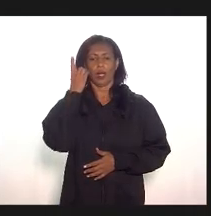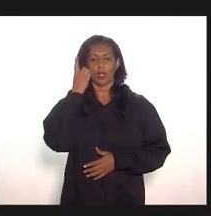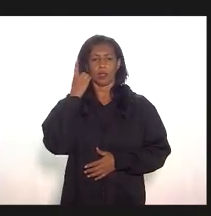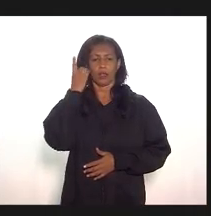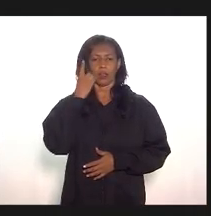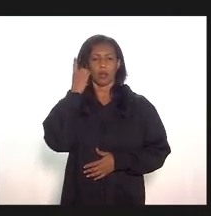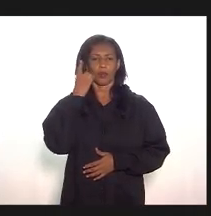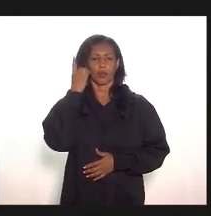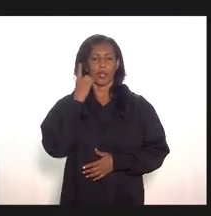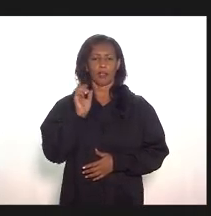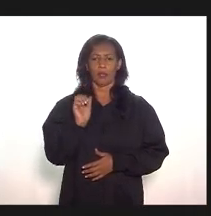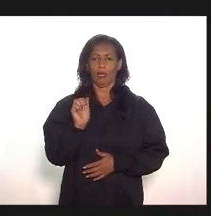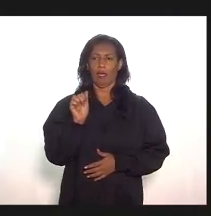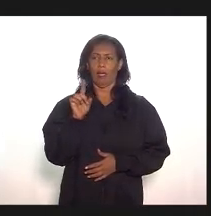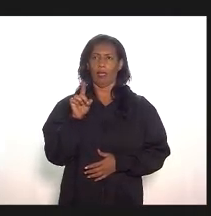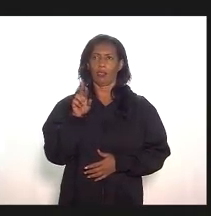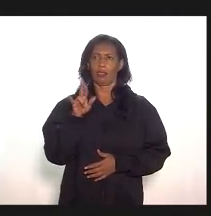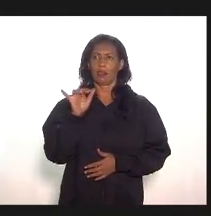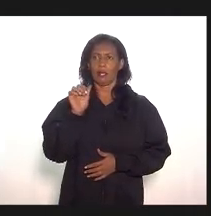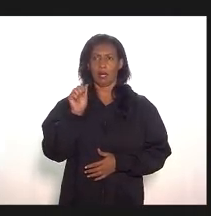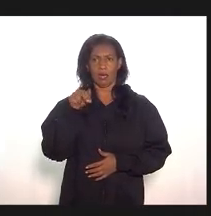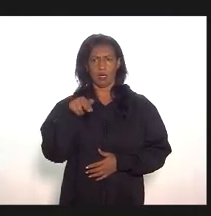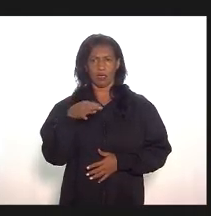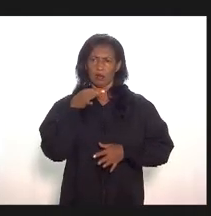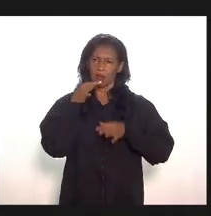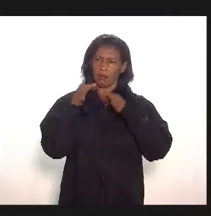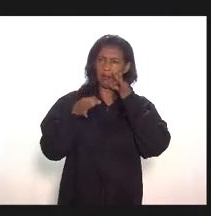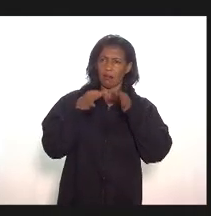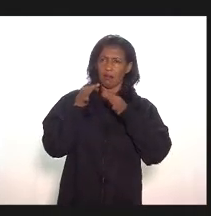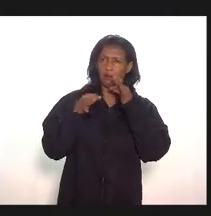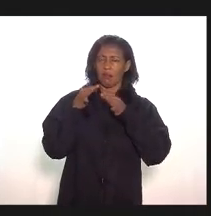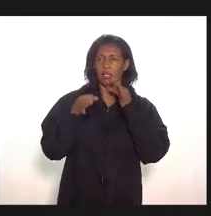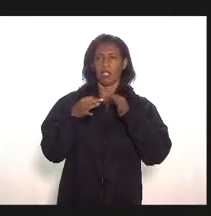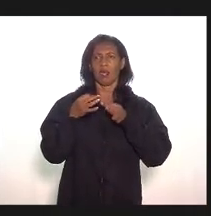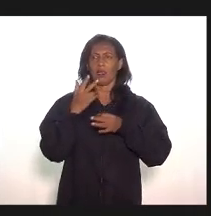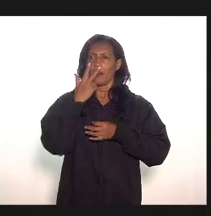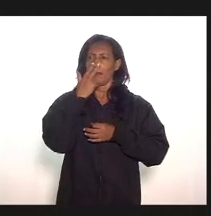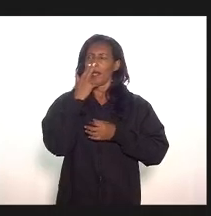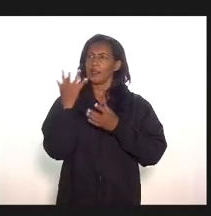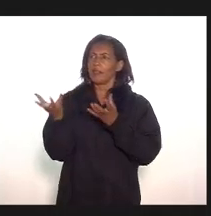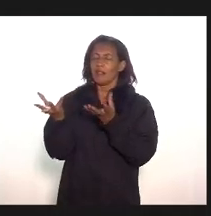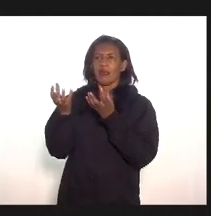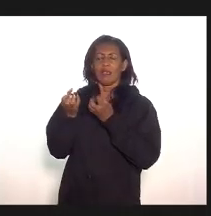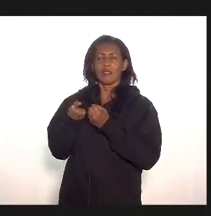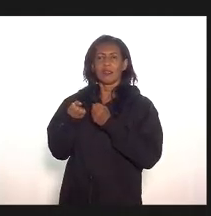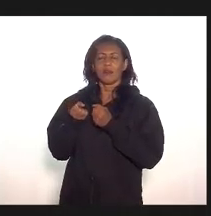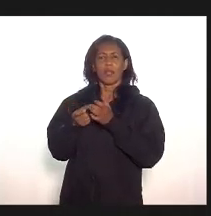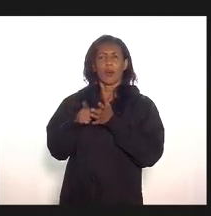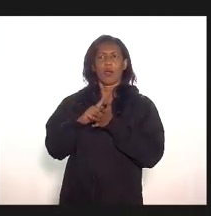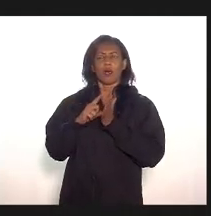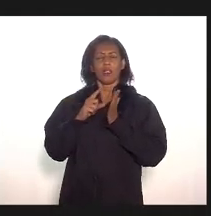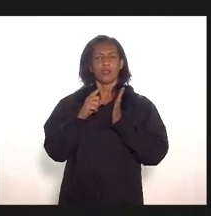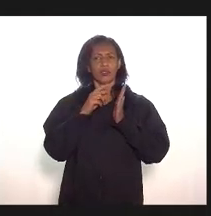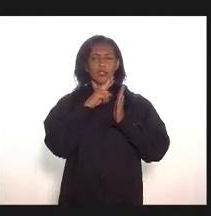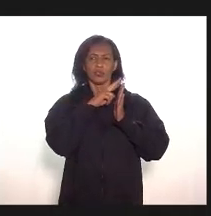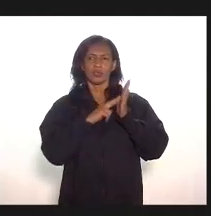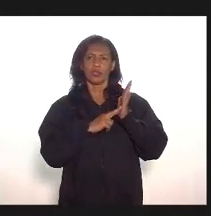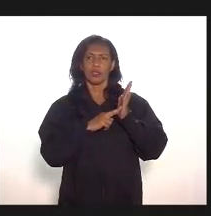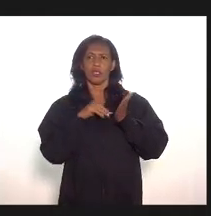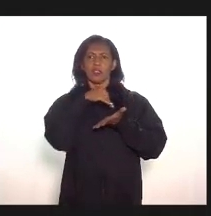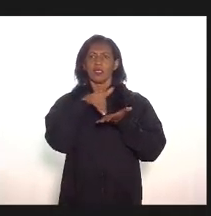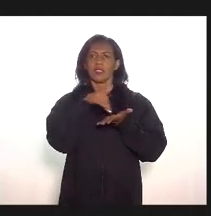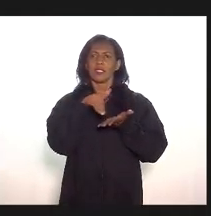mas o termo que a Vossa Excelência usa é no sentido que recebeu de antemão um parecer técnico da